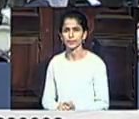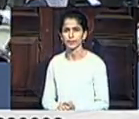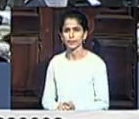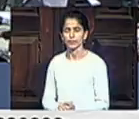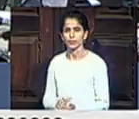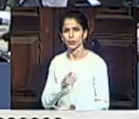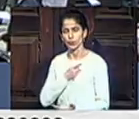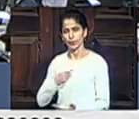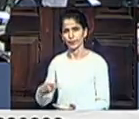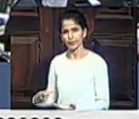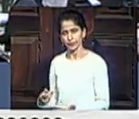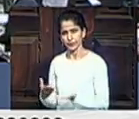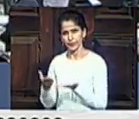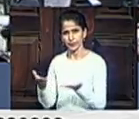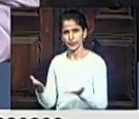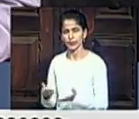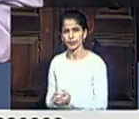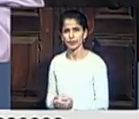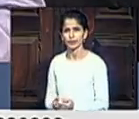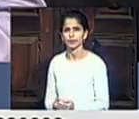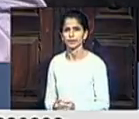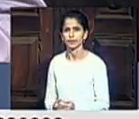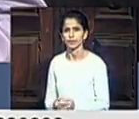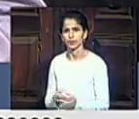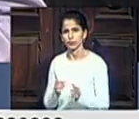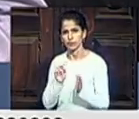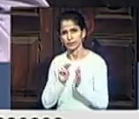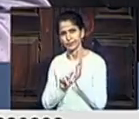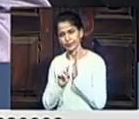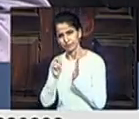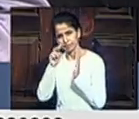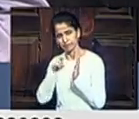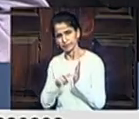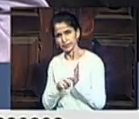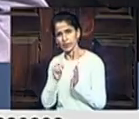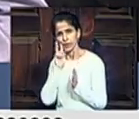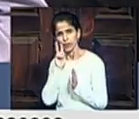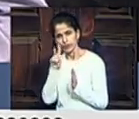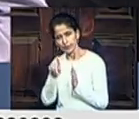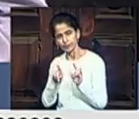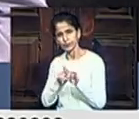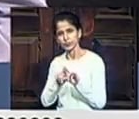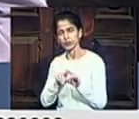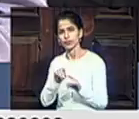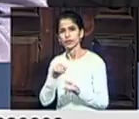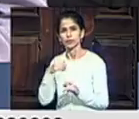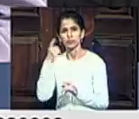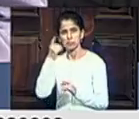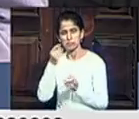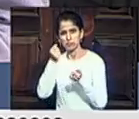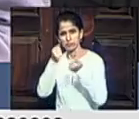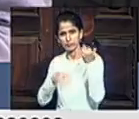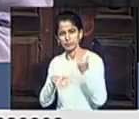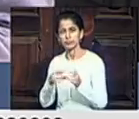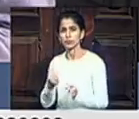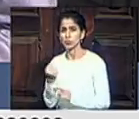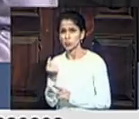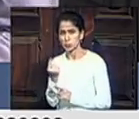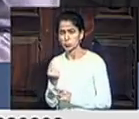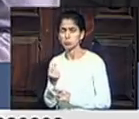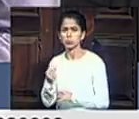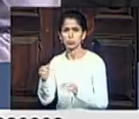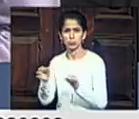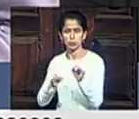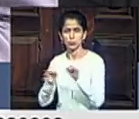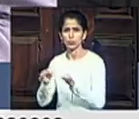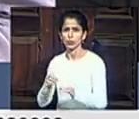Senhor presidente, acompanhando o argumento do deputado Luiz Paulo, esse é um dos poucos projetos que não